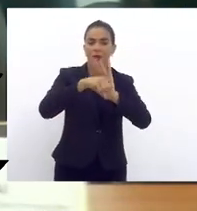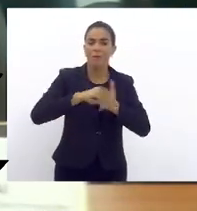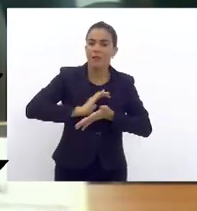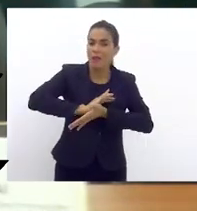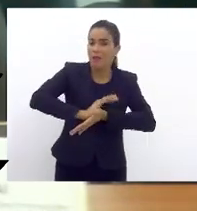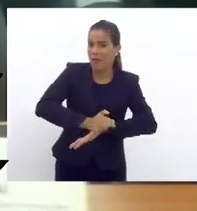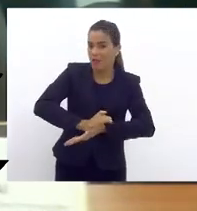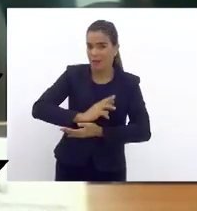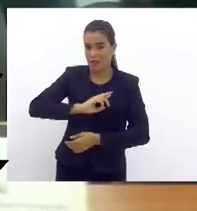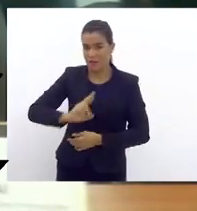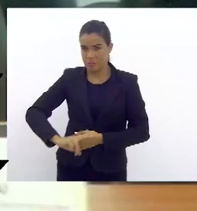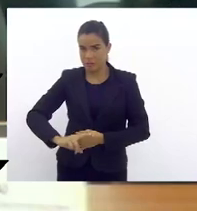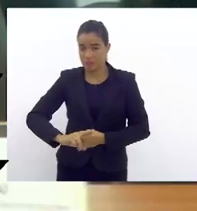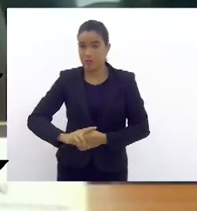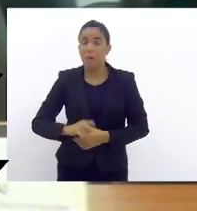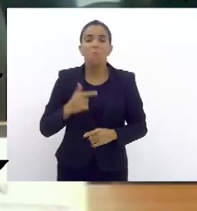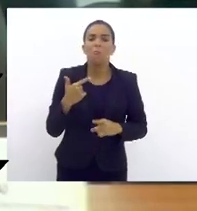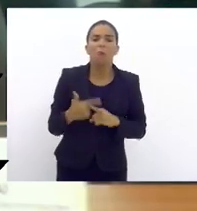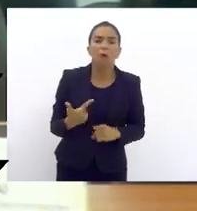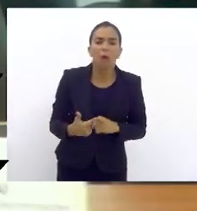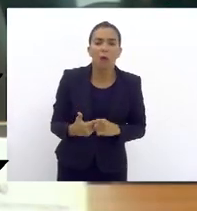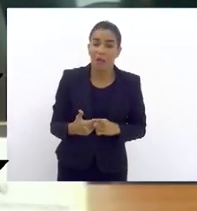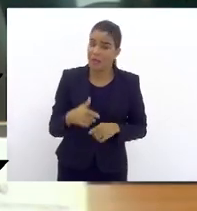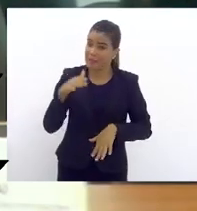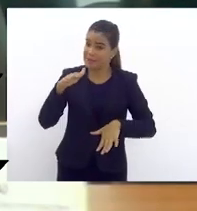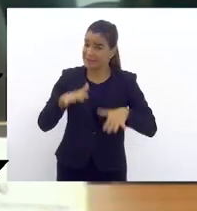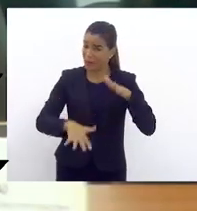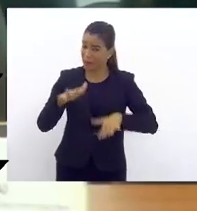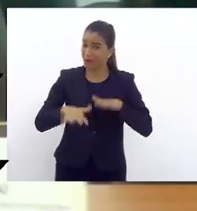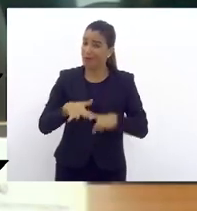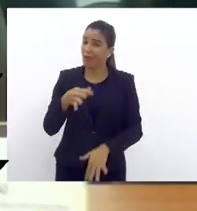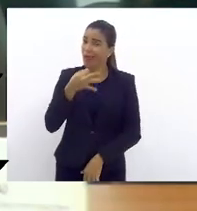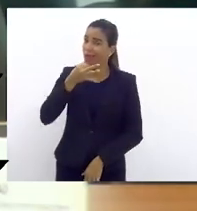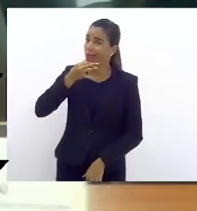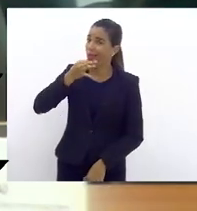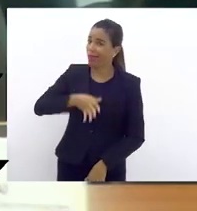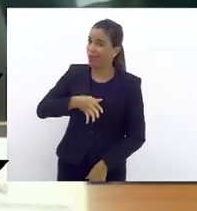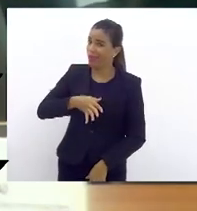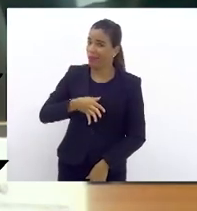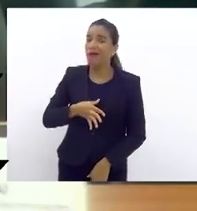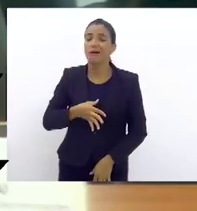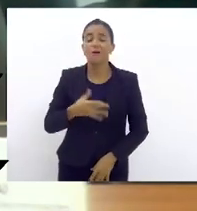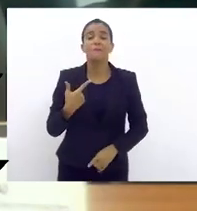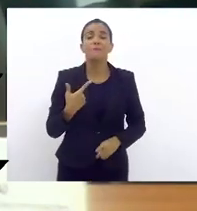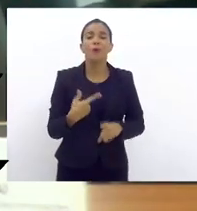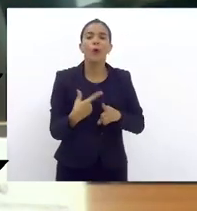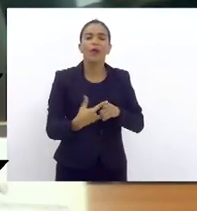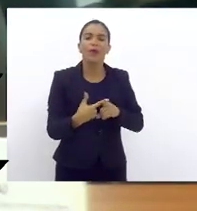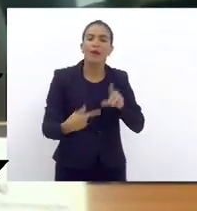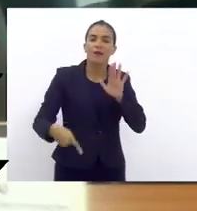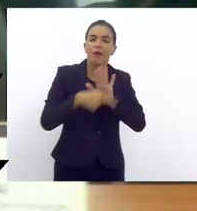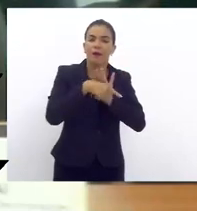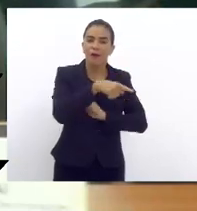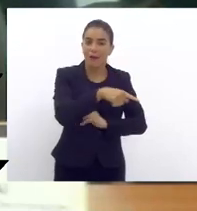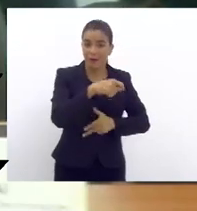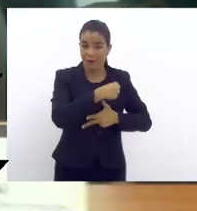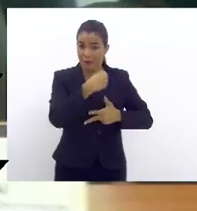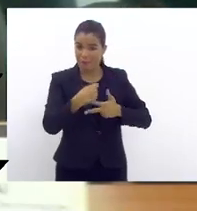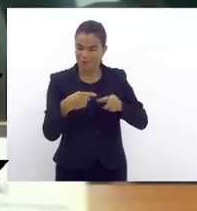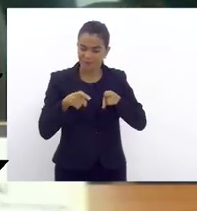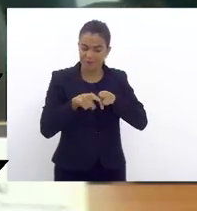religiosa talvez porque e esse talvez é irônico é o próprio Poder